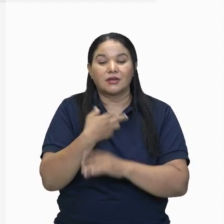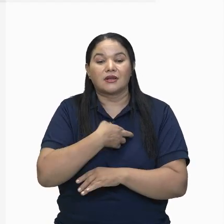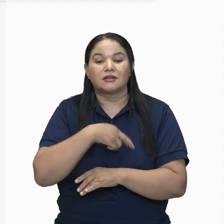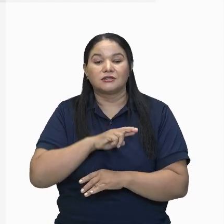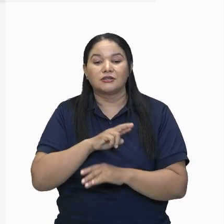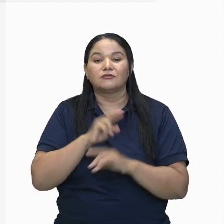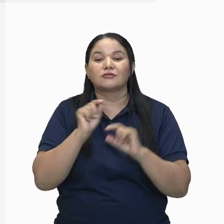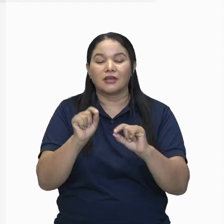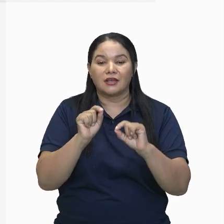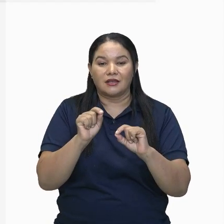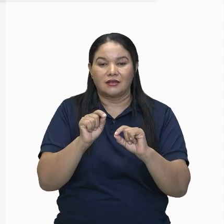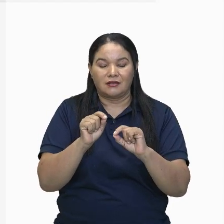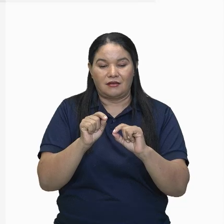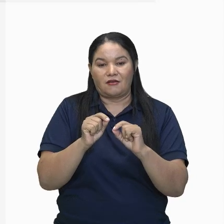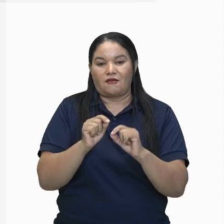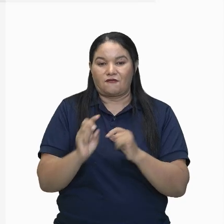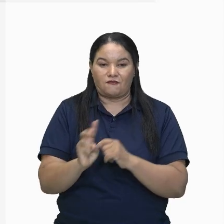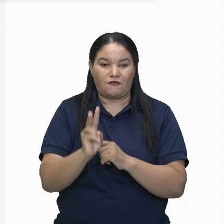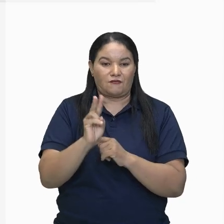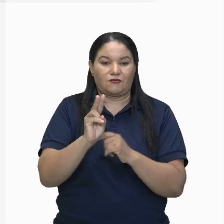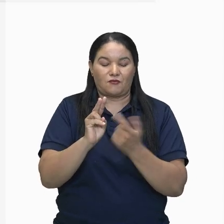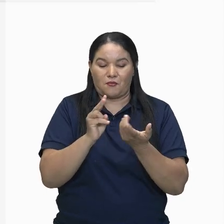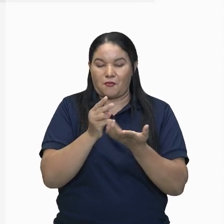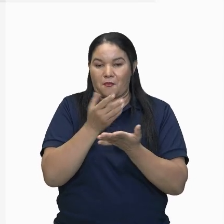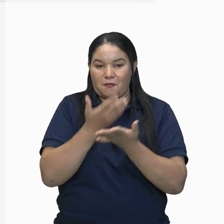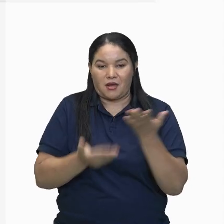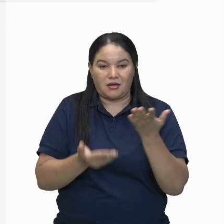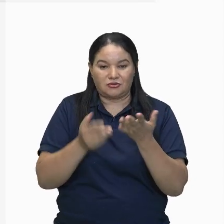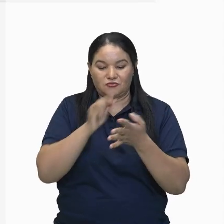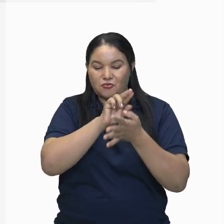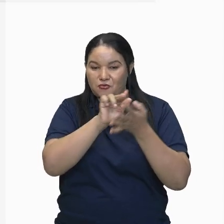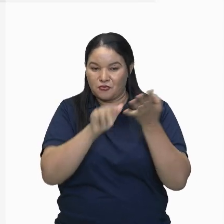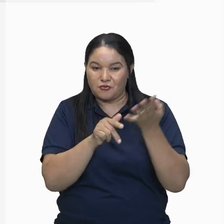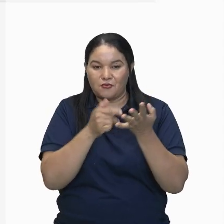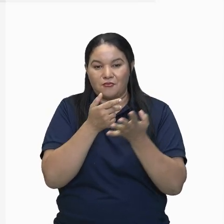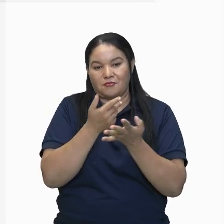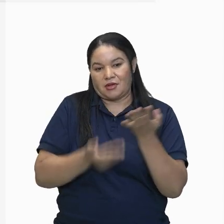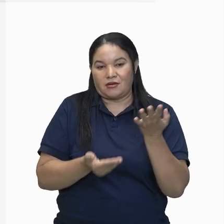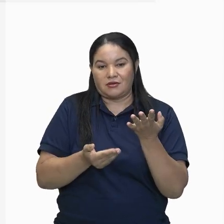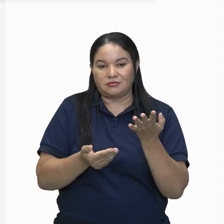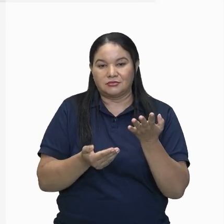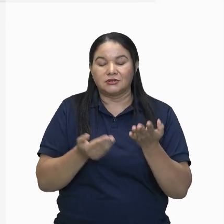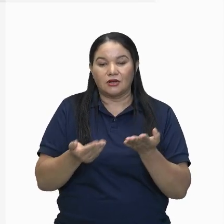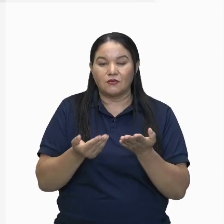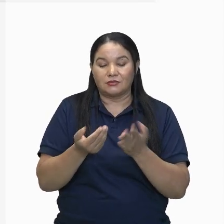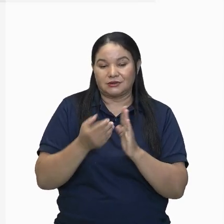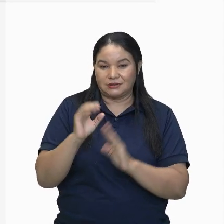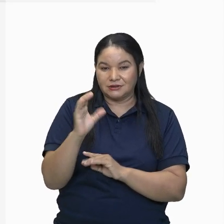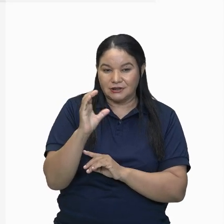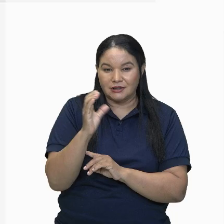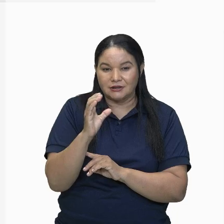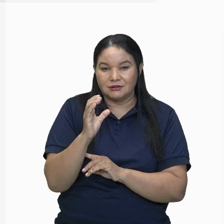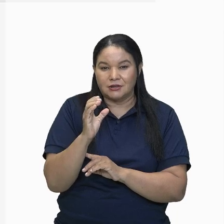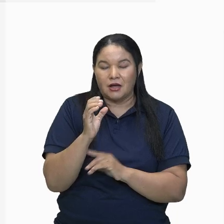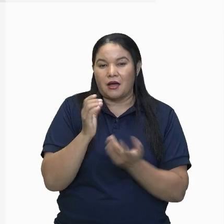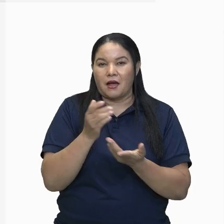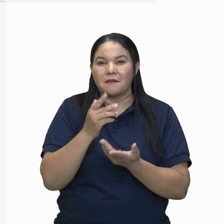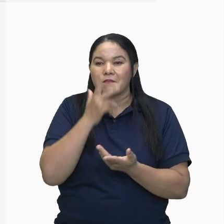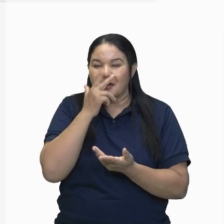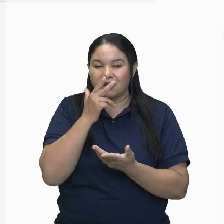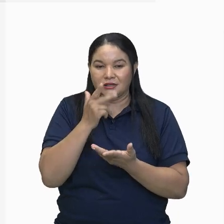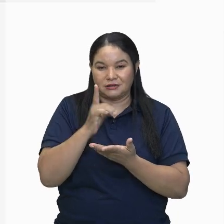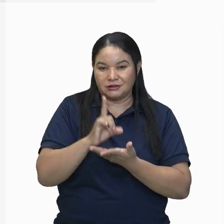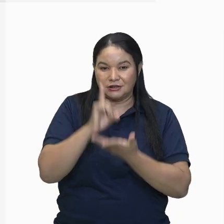quê? Perder o seu valor. Portanto, quem mata Deus é a ciência. Quem mata Deus é o